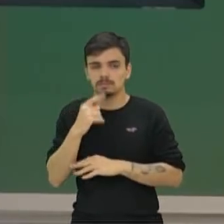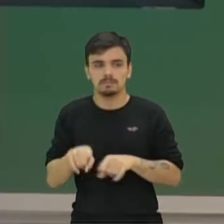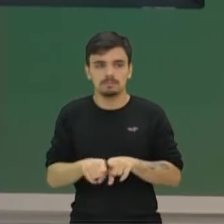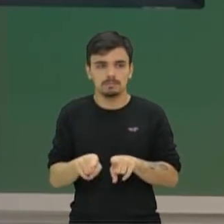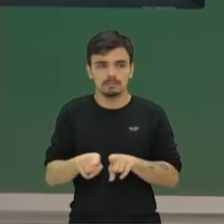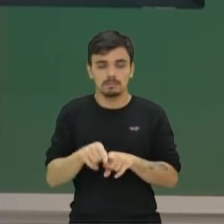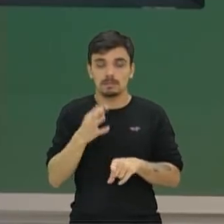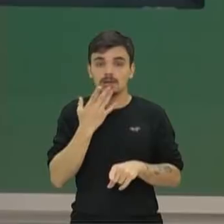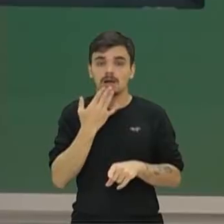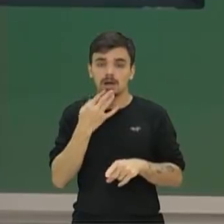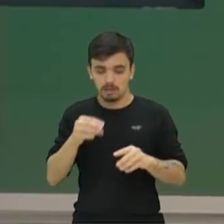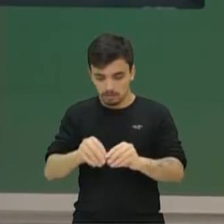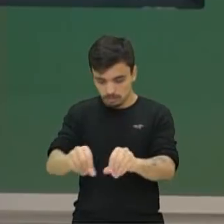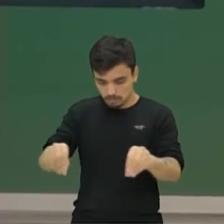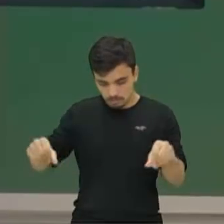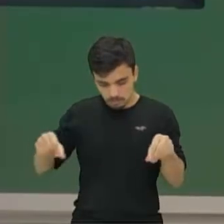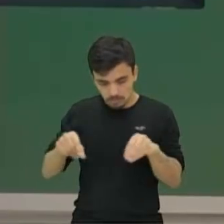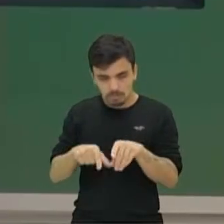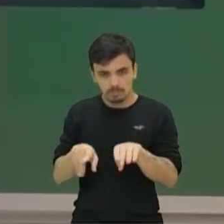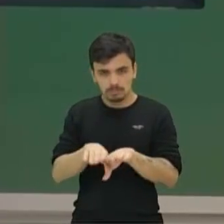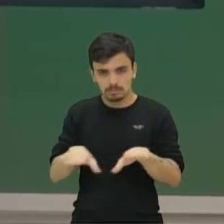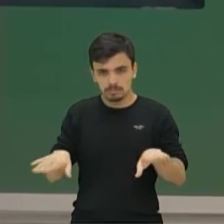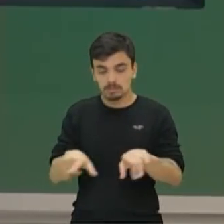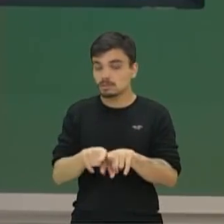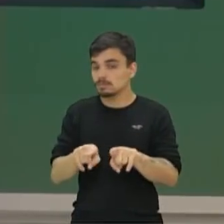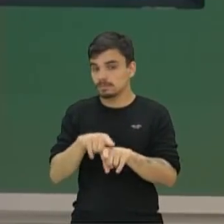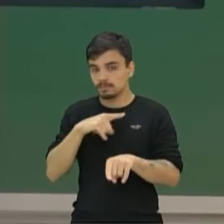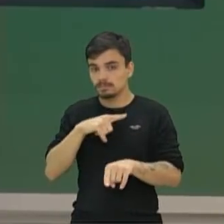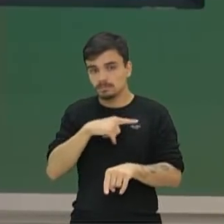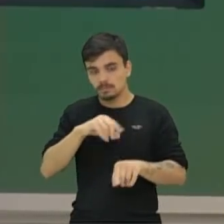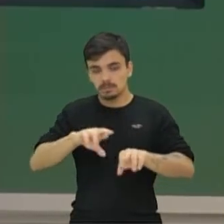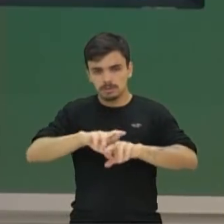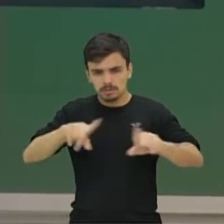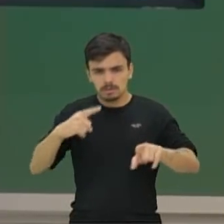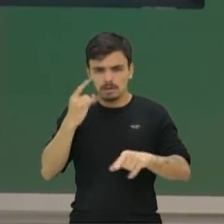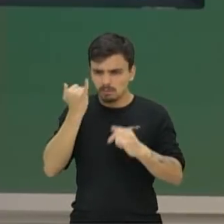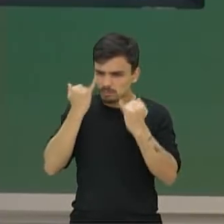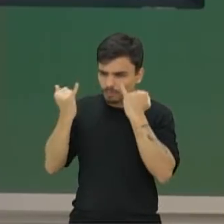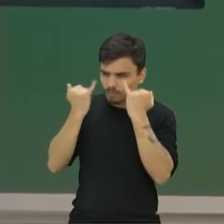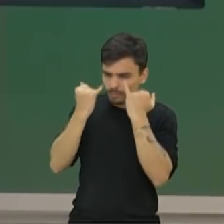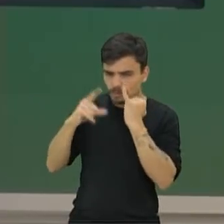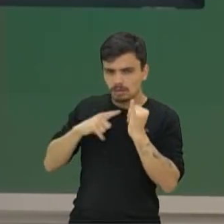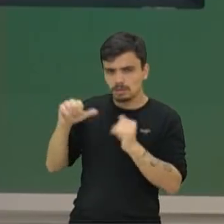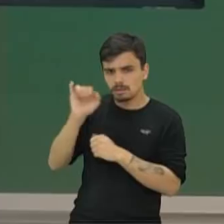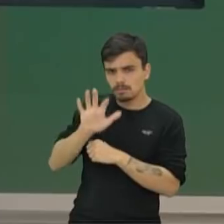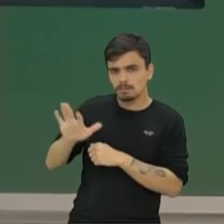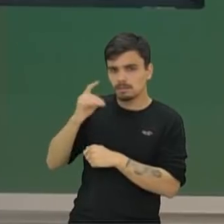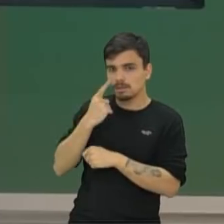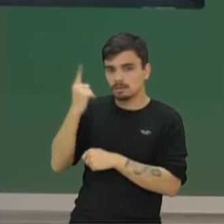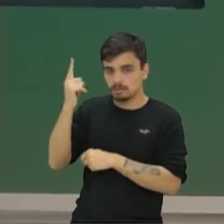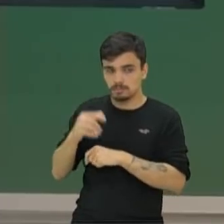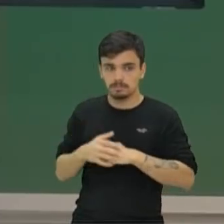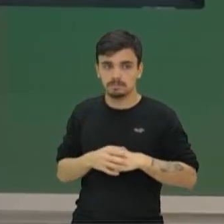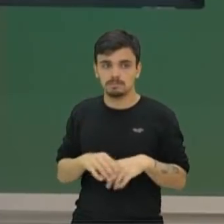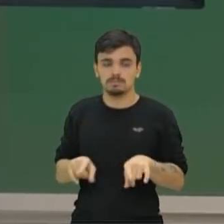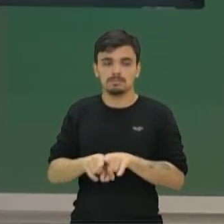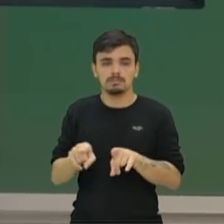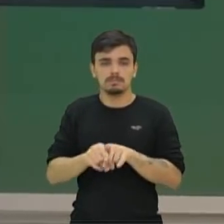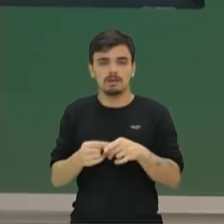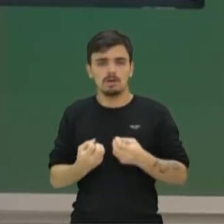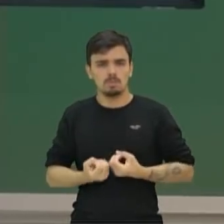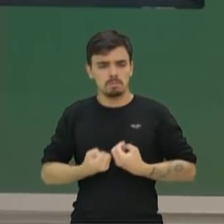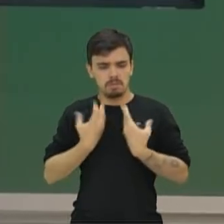de terra, isso eles não trabalhavam antes. Olha só, olha quanta informação tem nessa tela. Tá vendo? Olha, as expressões